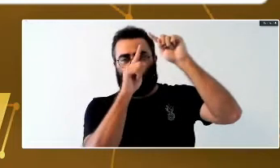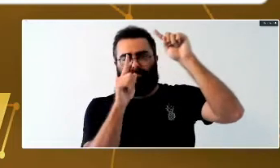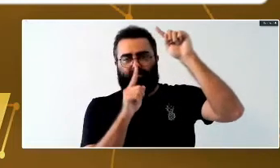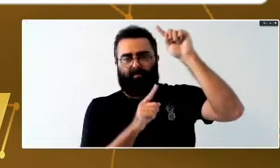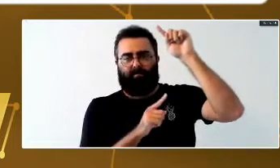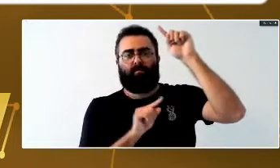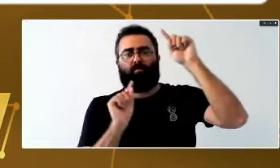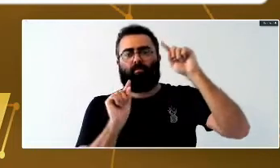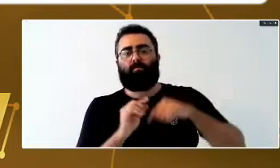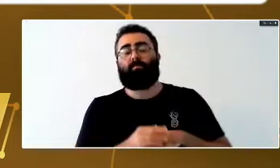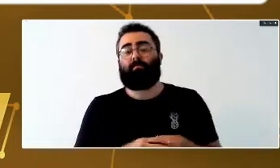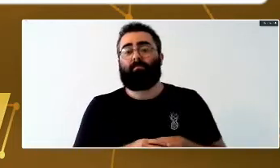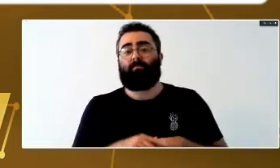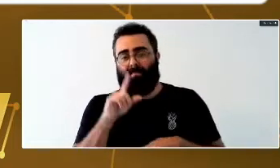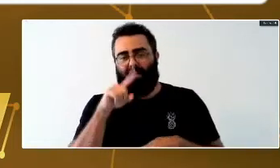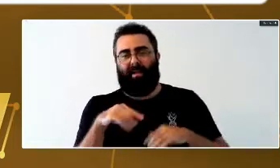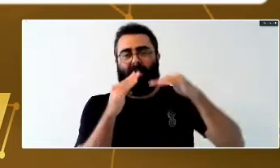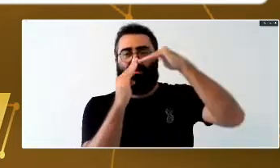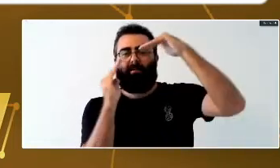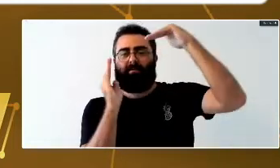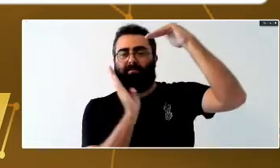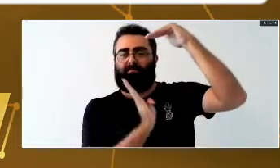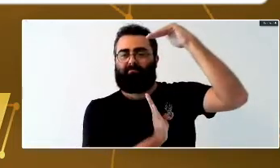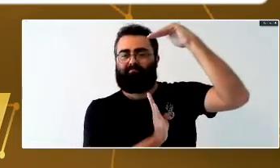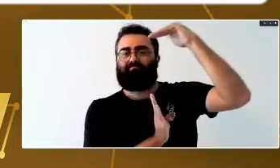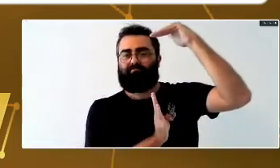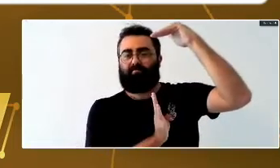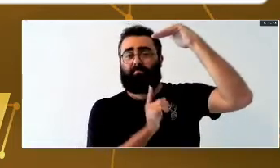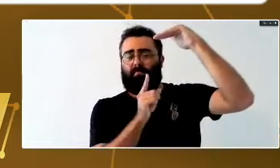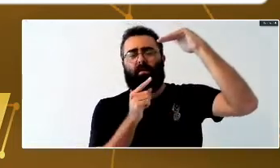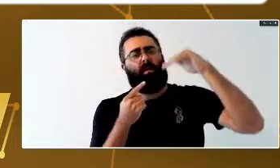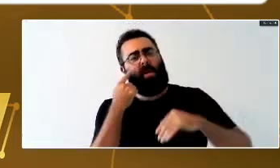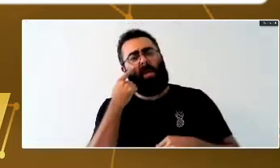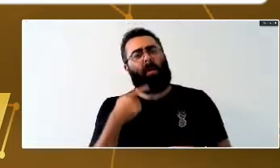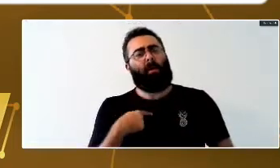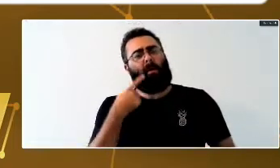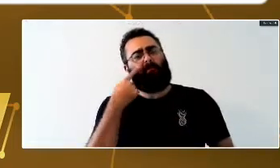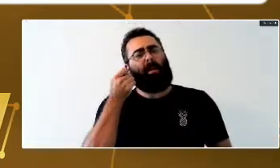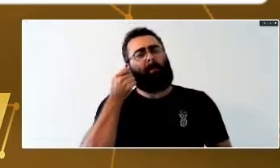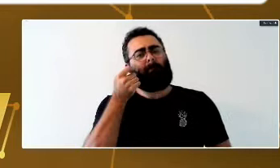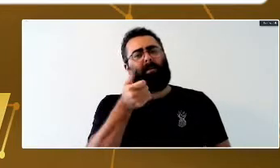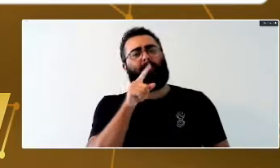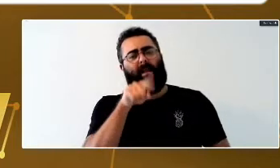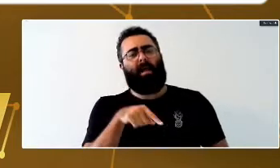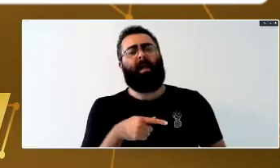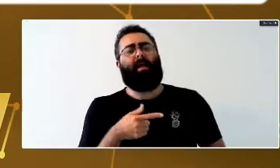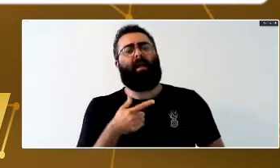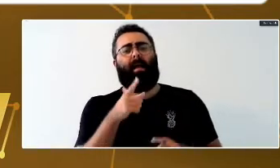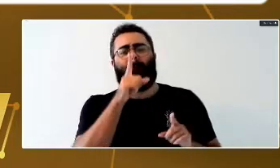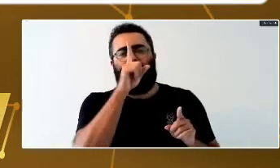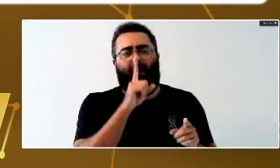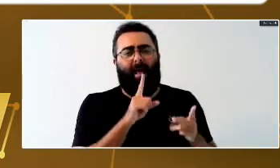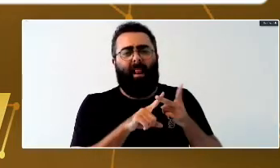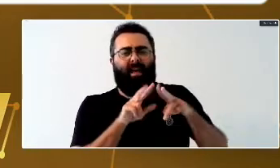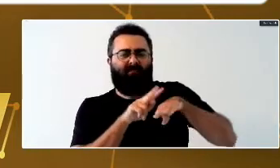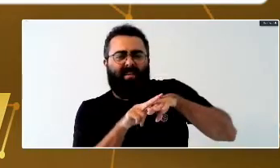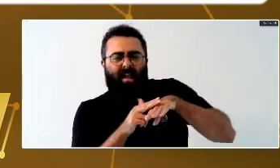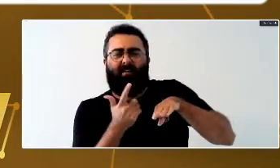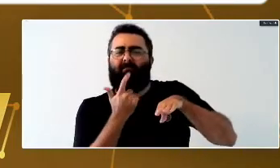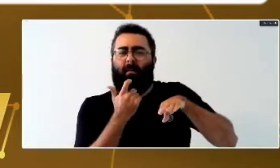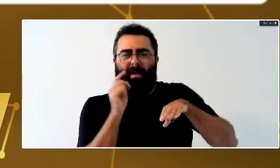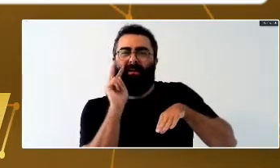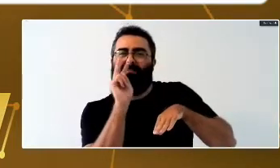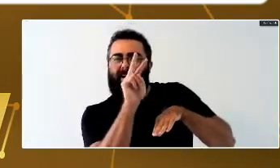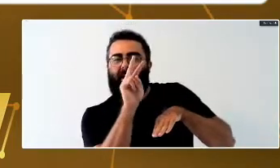representado as glebas dessa linha, a gente automaticamente vê cores vermelhas, amarelas, verde, que